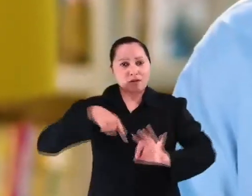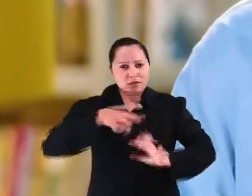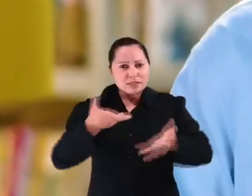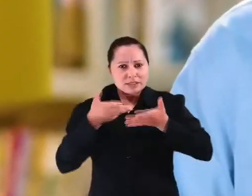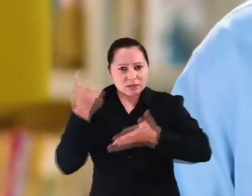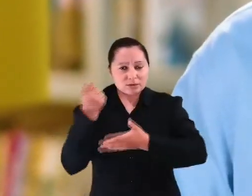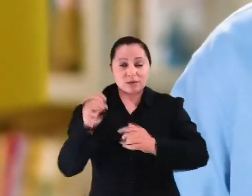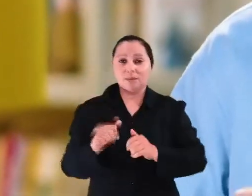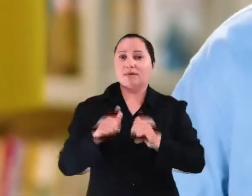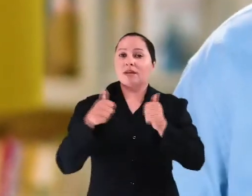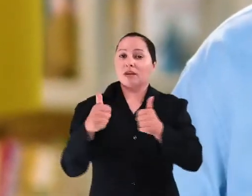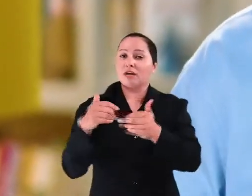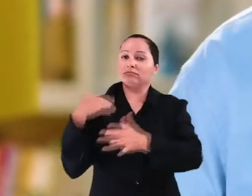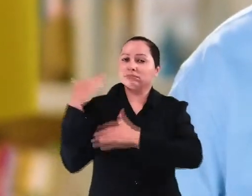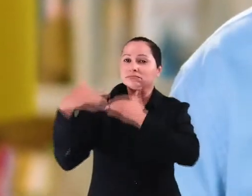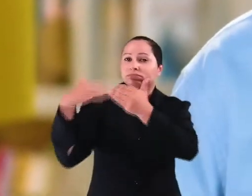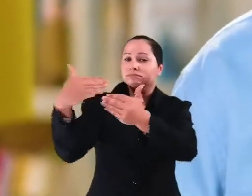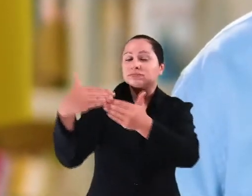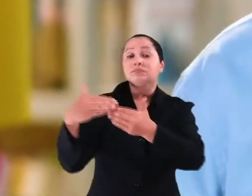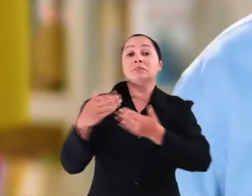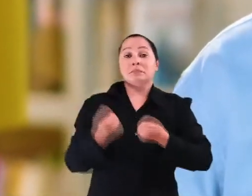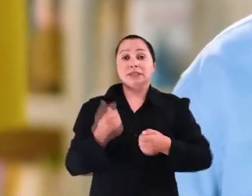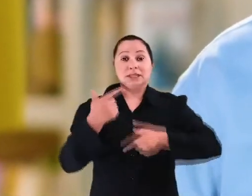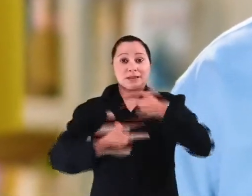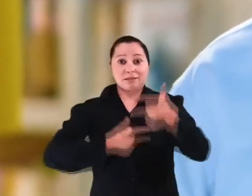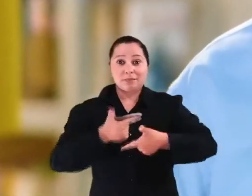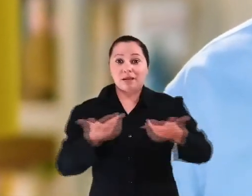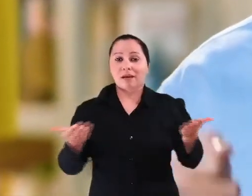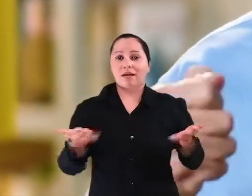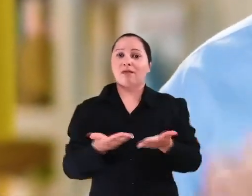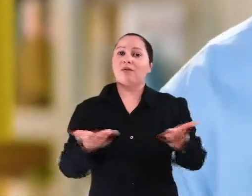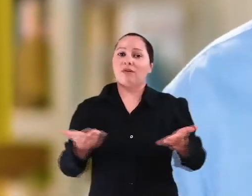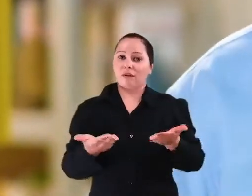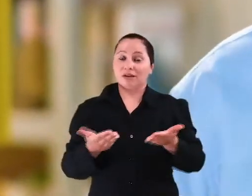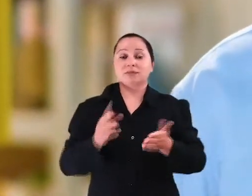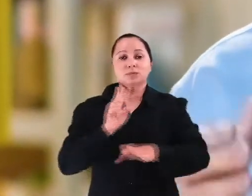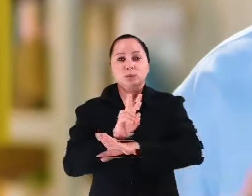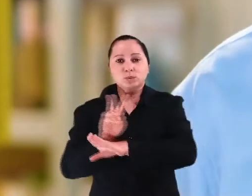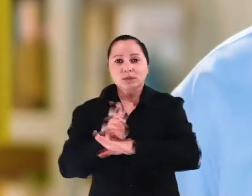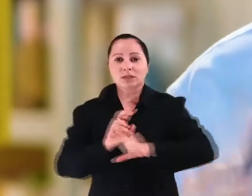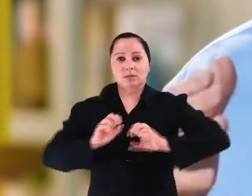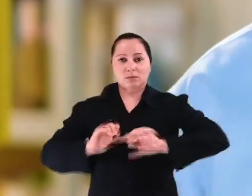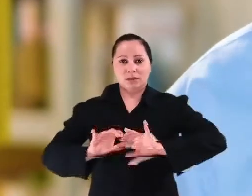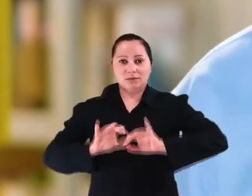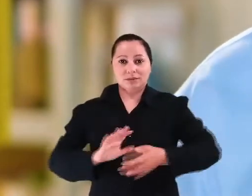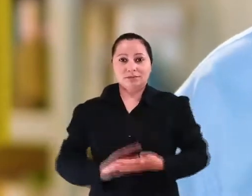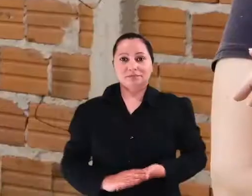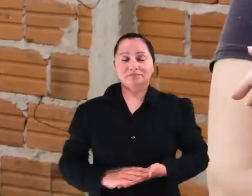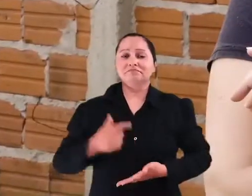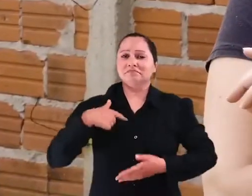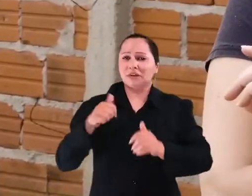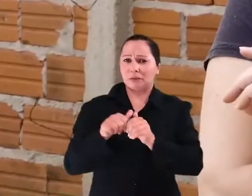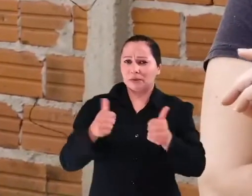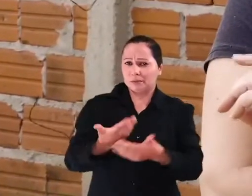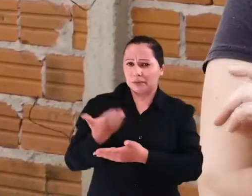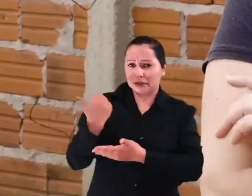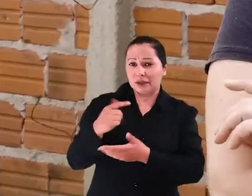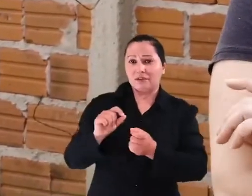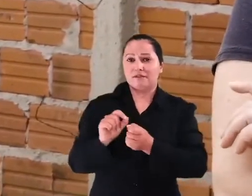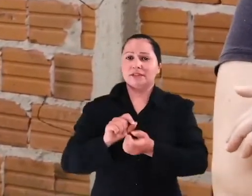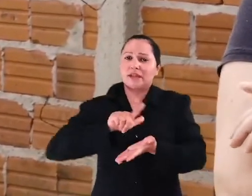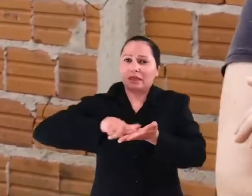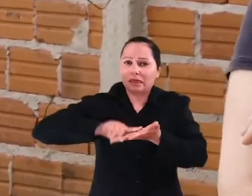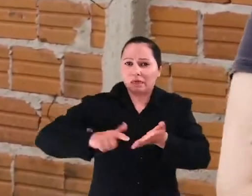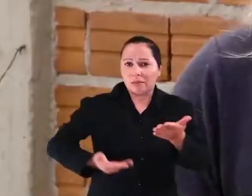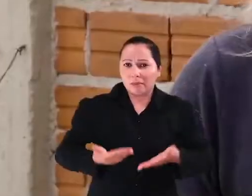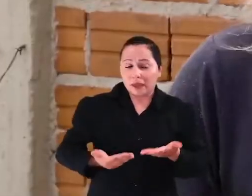Mas se a gente quer um Rio Grande melhor nos próximos anos, o trabalho começa agora, cuidando da educação. Quando eu me separei, eu